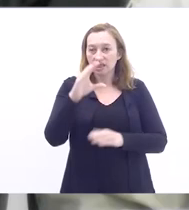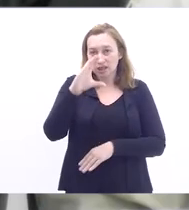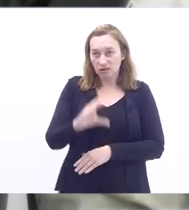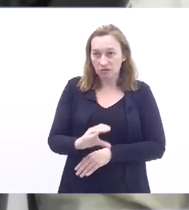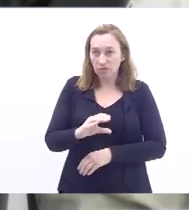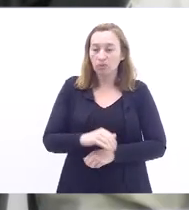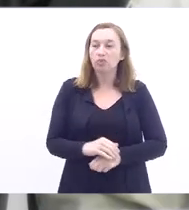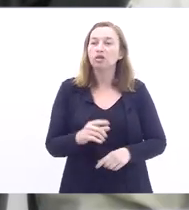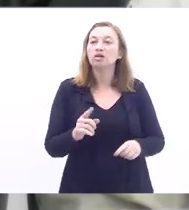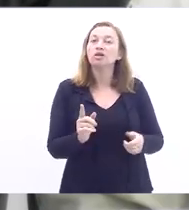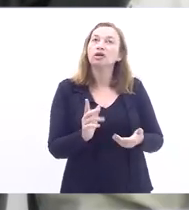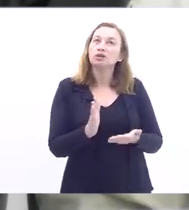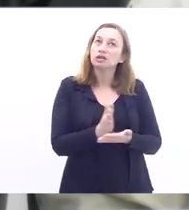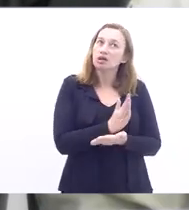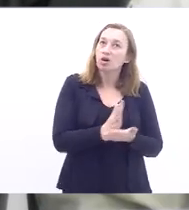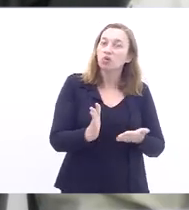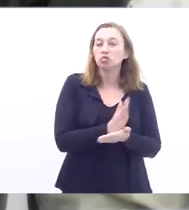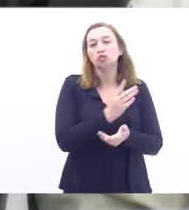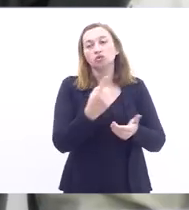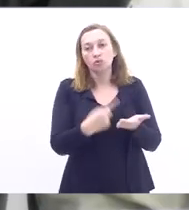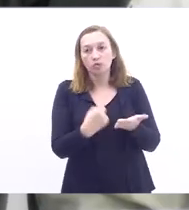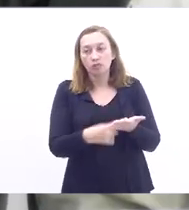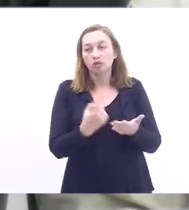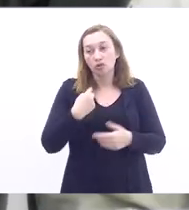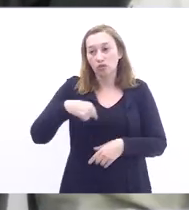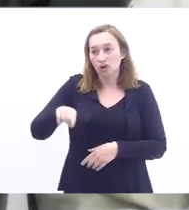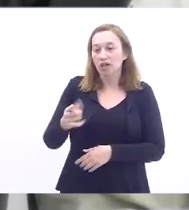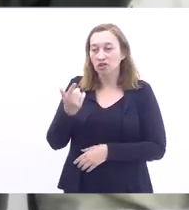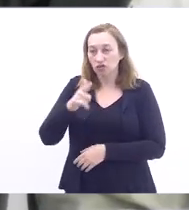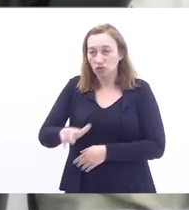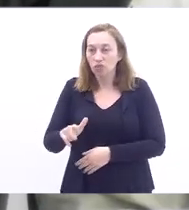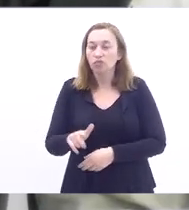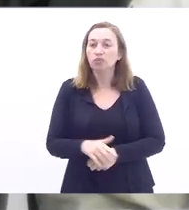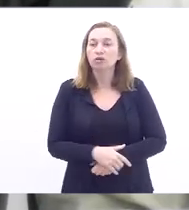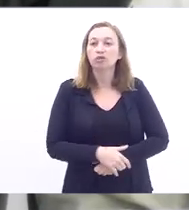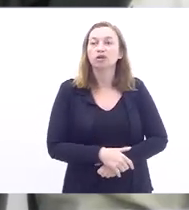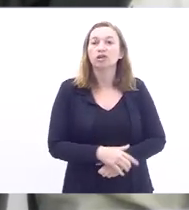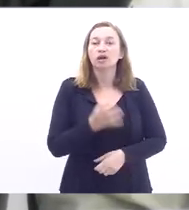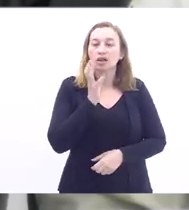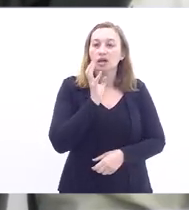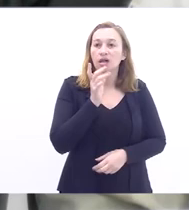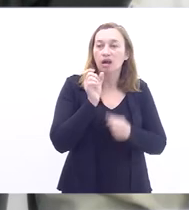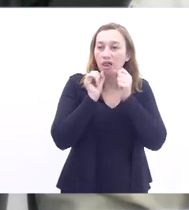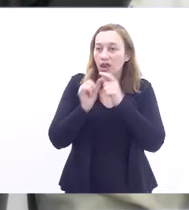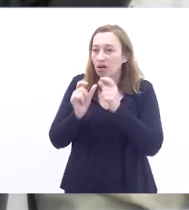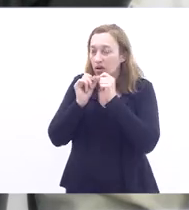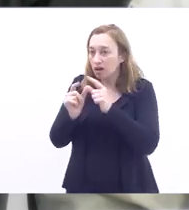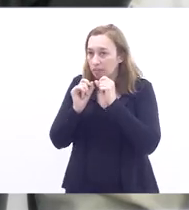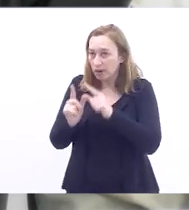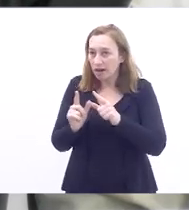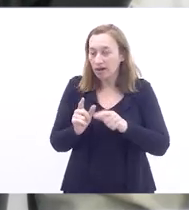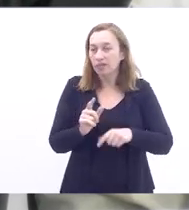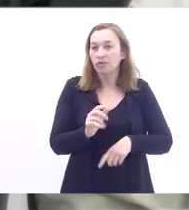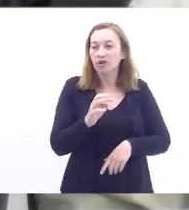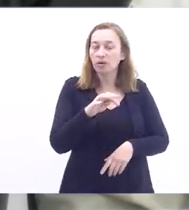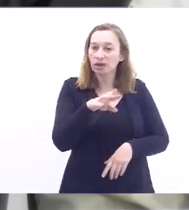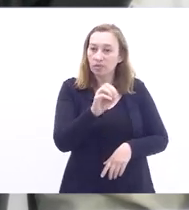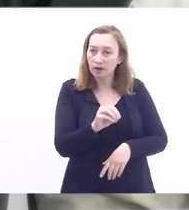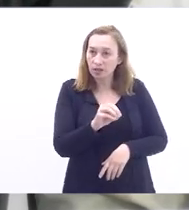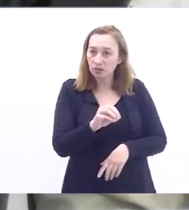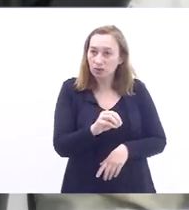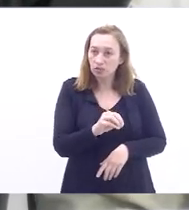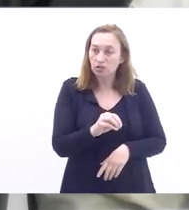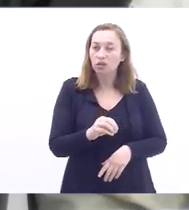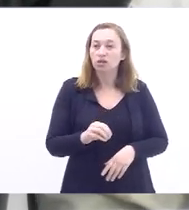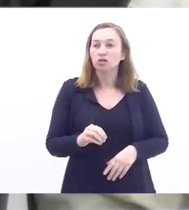porque tinha algumas agenda eu vou lá hoje mais uma vez a reclamar em relação aos enquadramento os enquadramentos